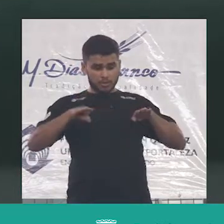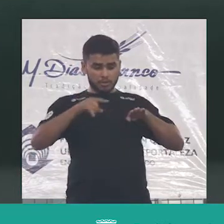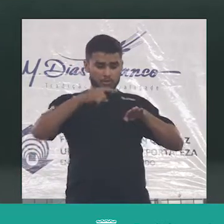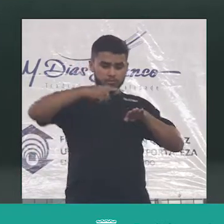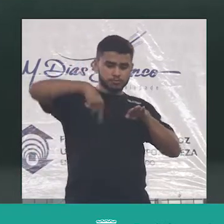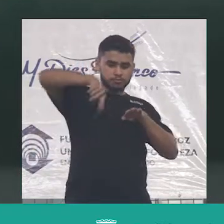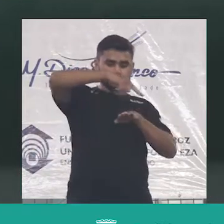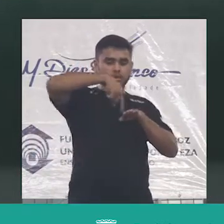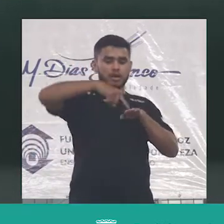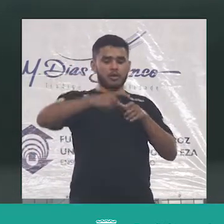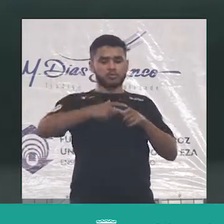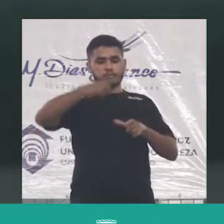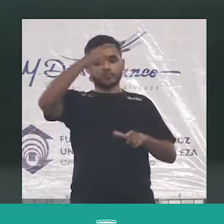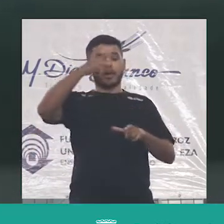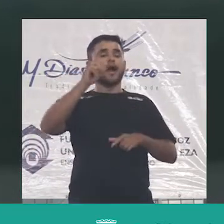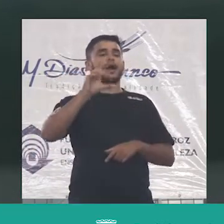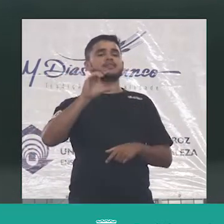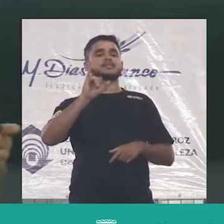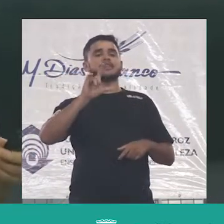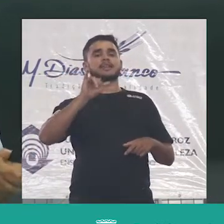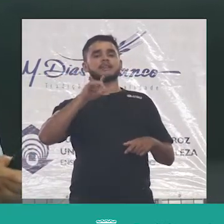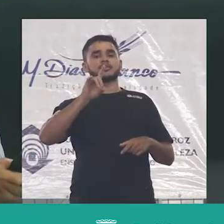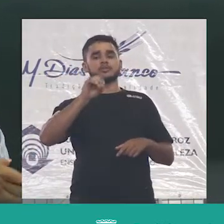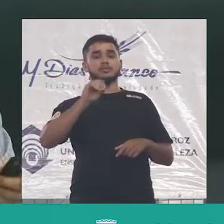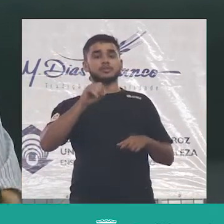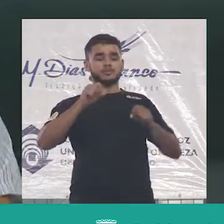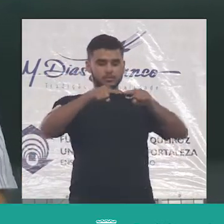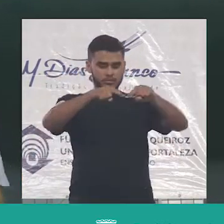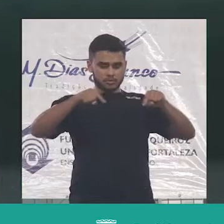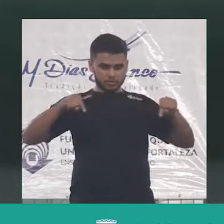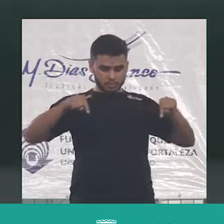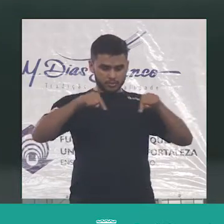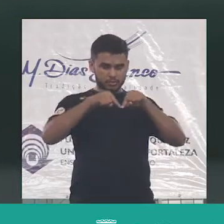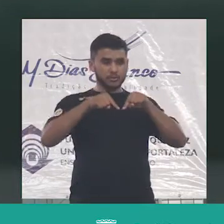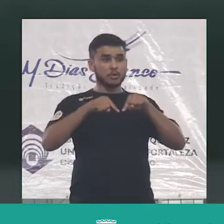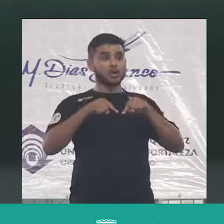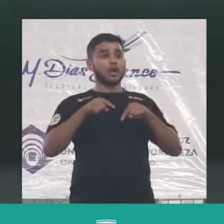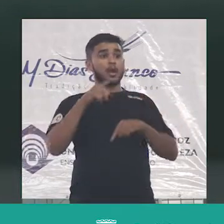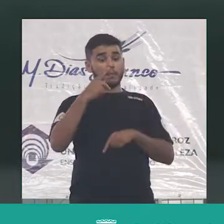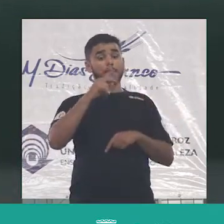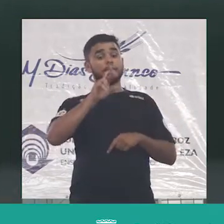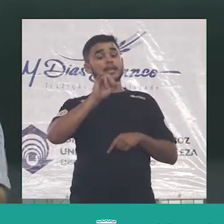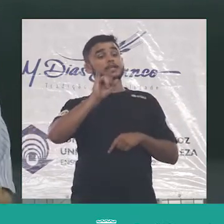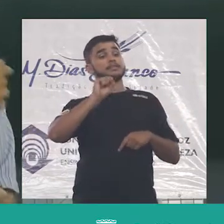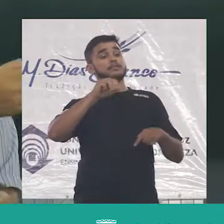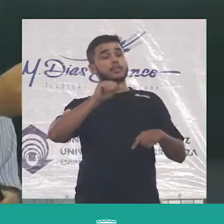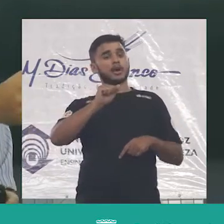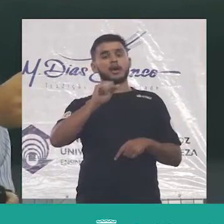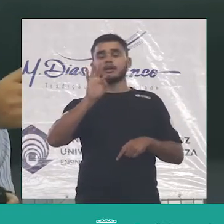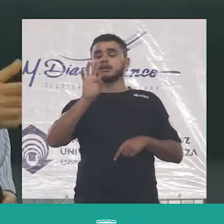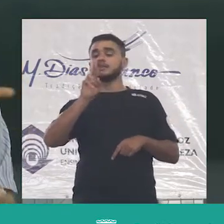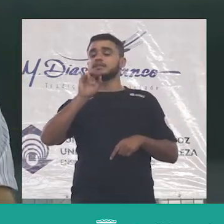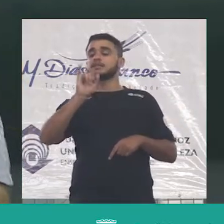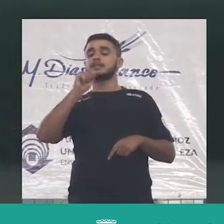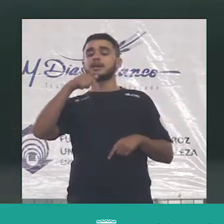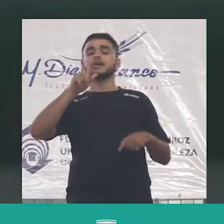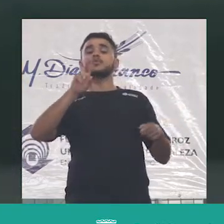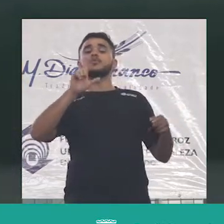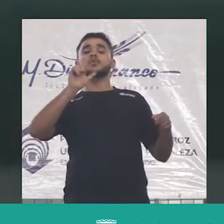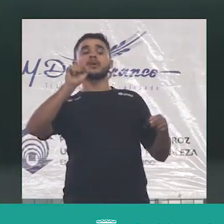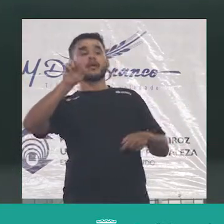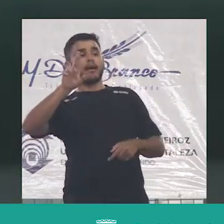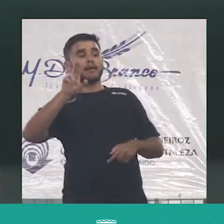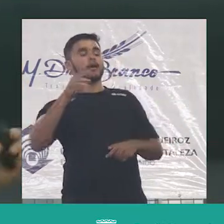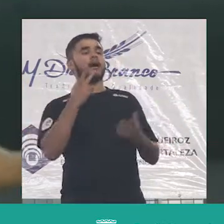um cilindro. Se essa base for um triângulo, eu vou ter um prisma triangular. Então, o